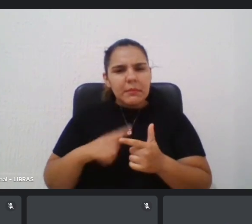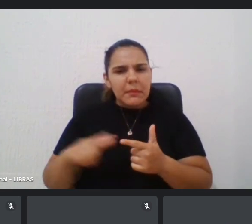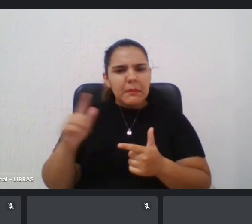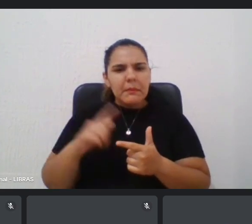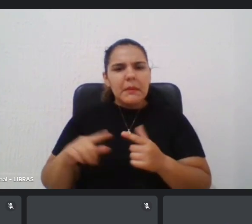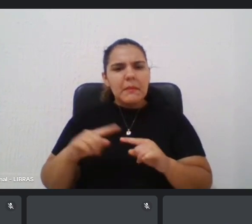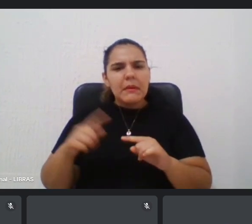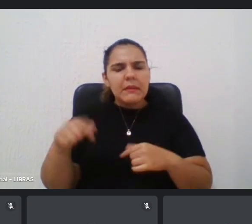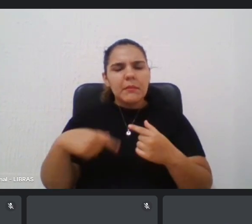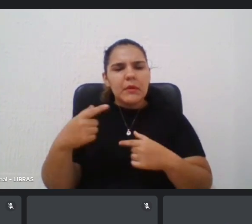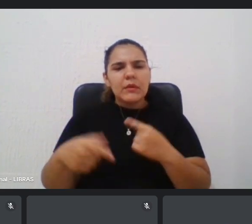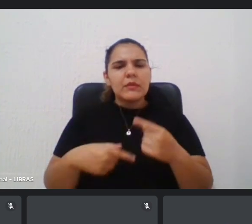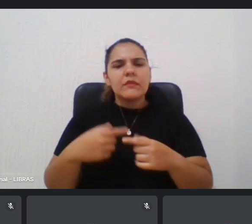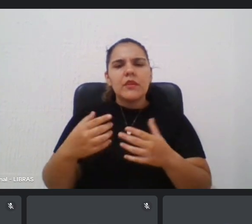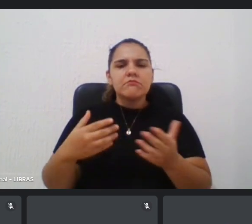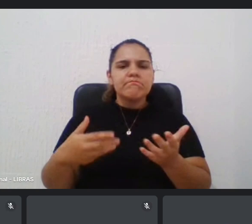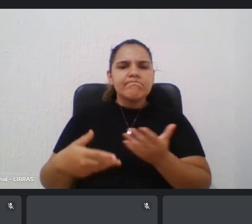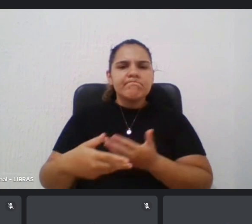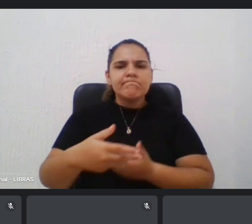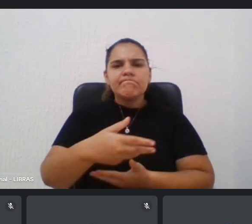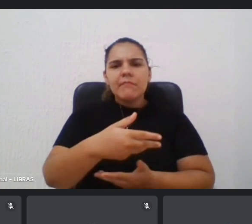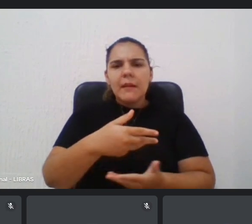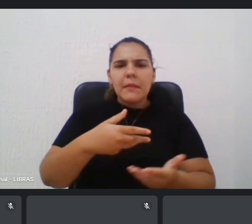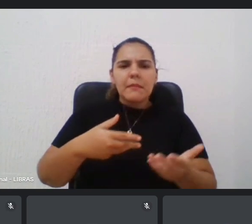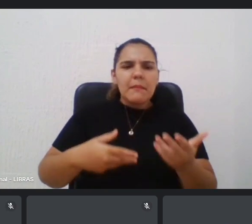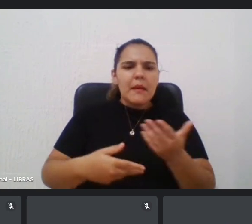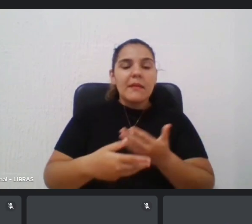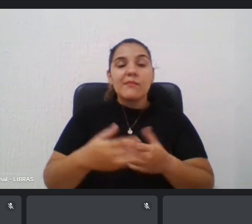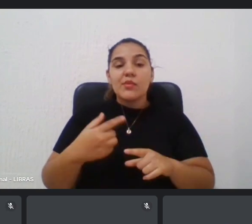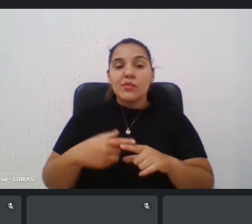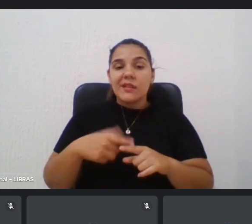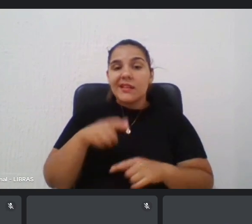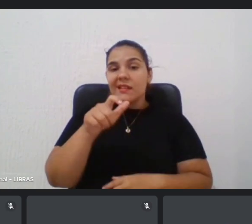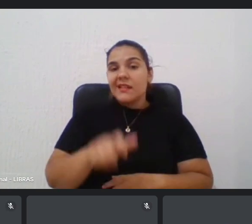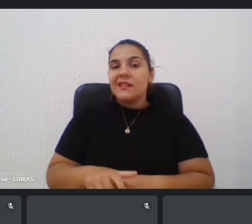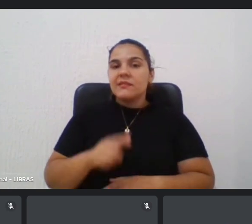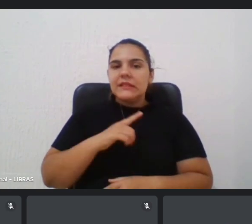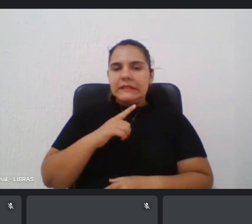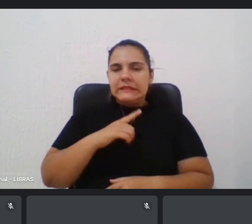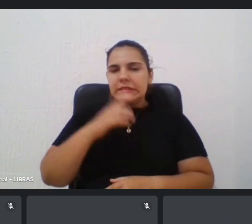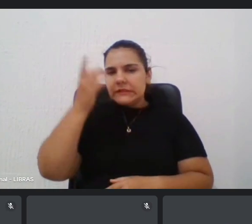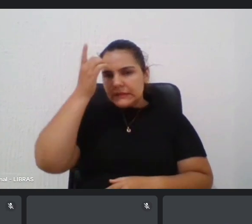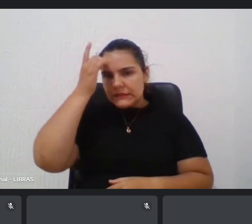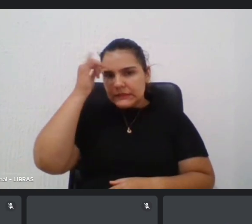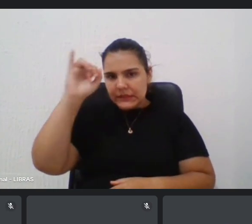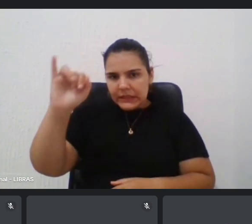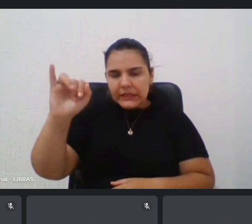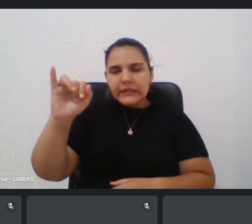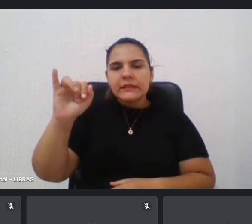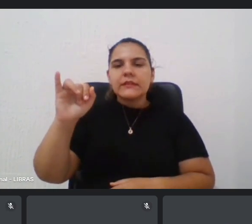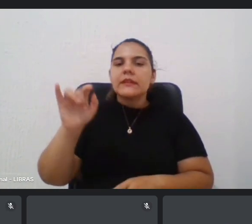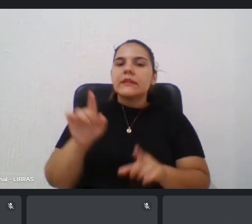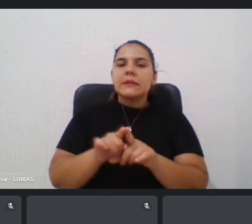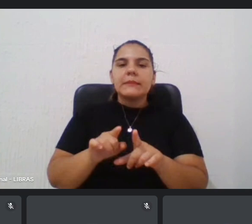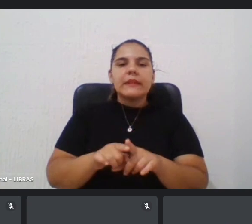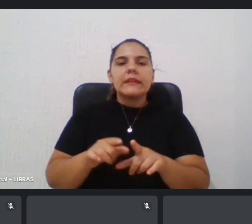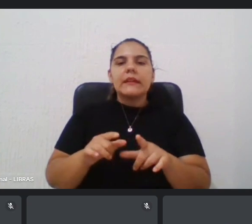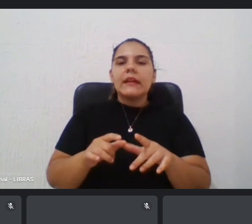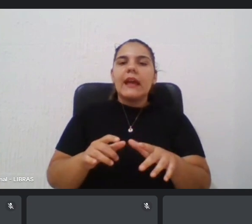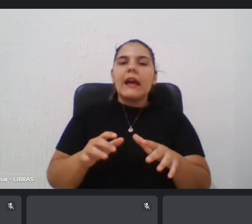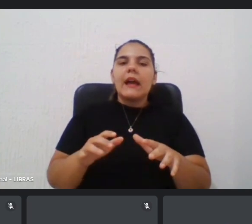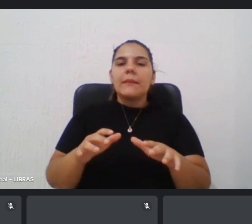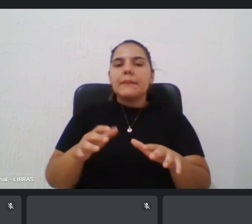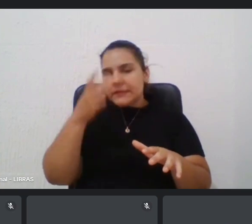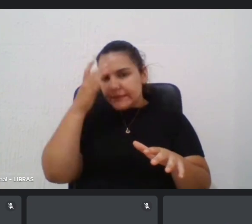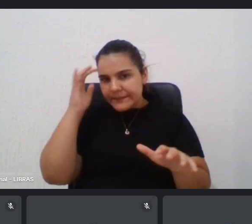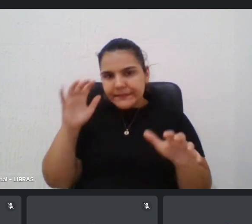deficiência intelectual. Ainda mais a situação de rua. No começo aquela coisa do pessoal não queria botar ele dentro de grupo, de trabalho. E a convivência